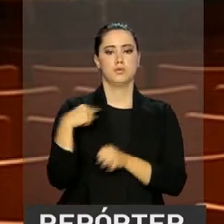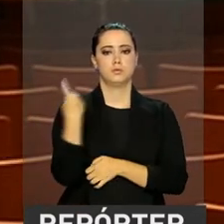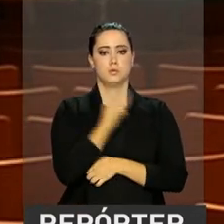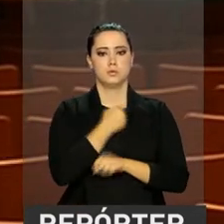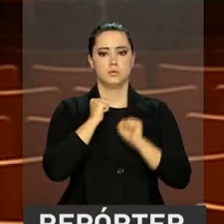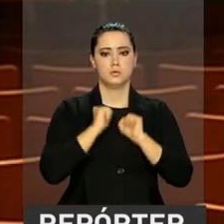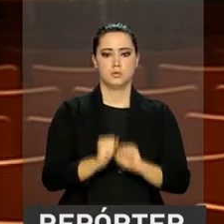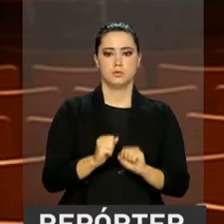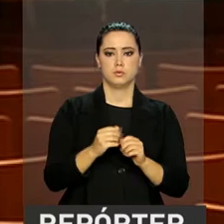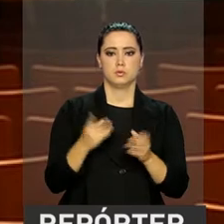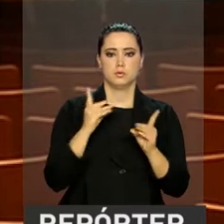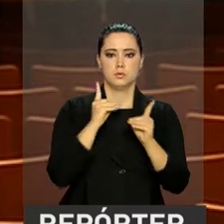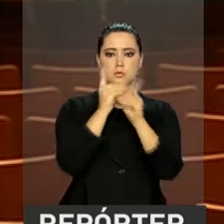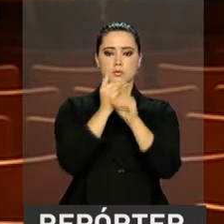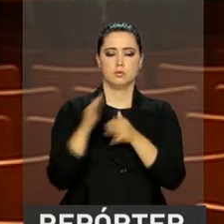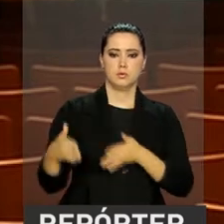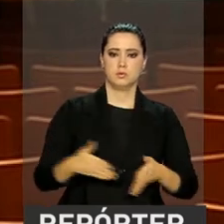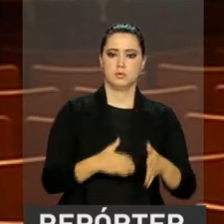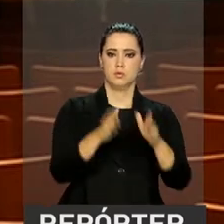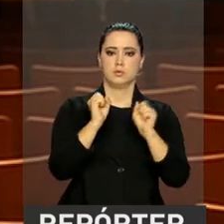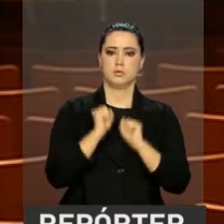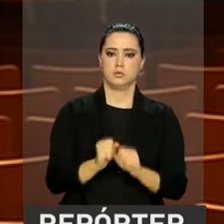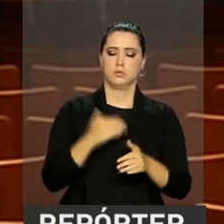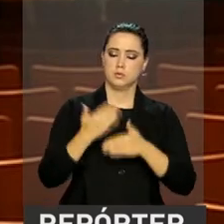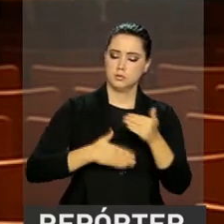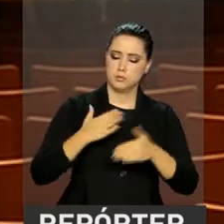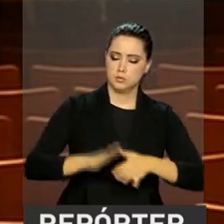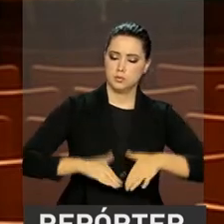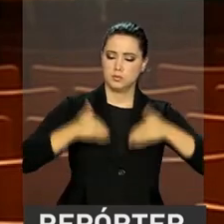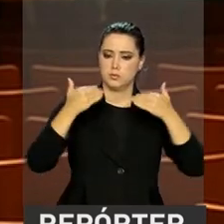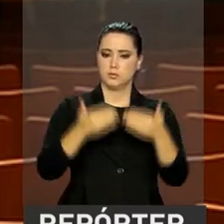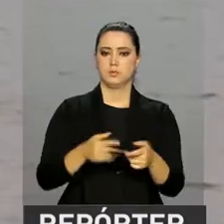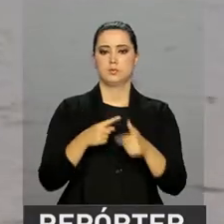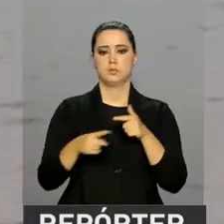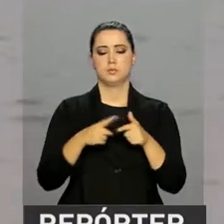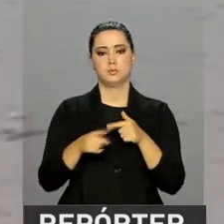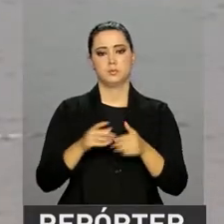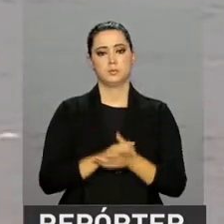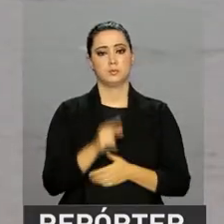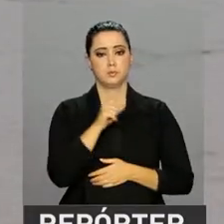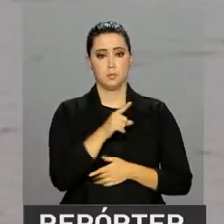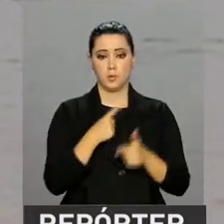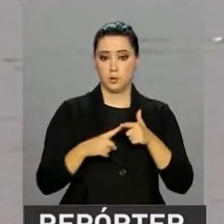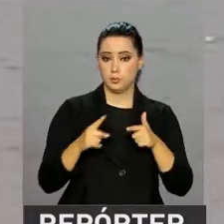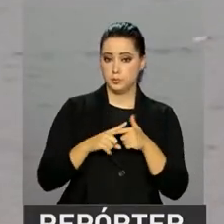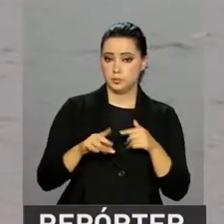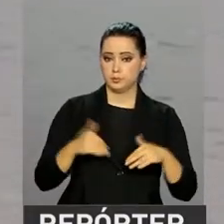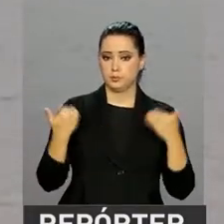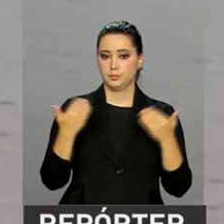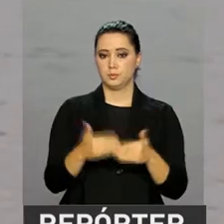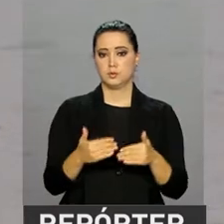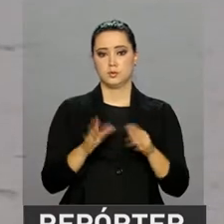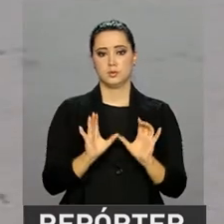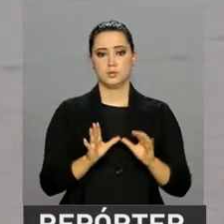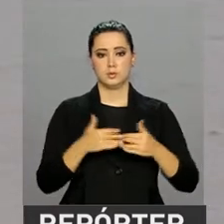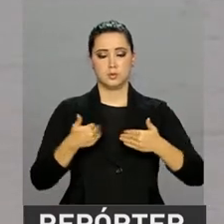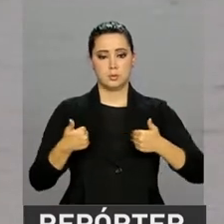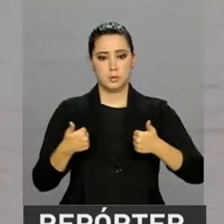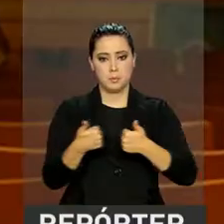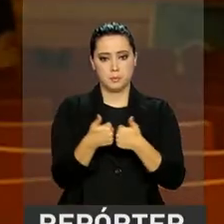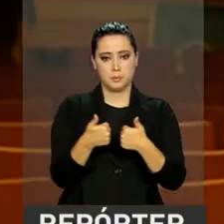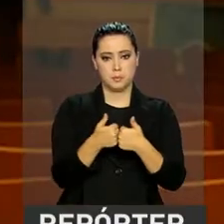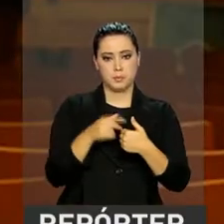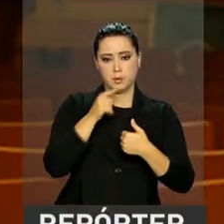possa encontrar caminhos que possam levar ao enfrentamento desse problema. Um problema que afeta também as costas